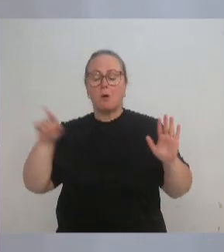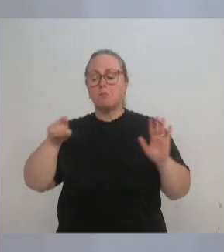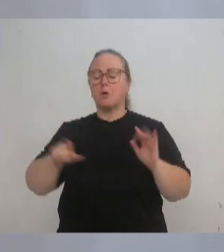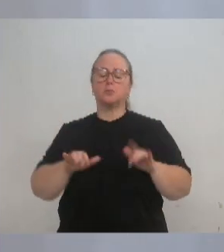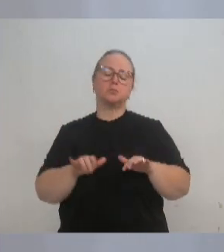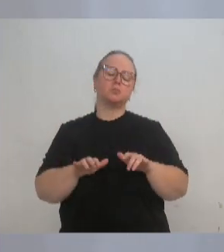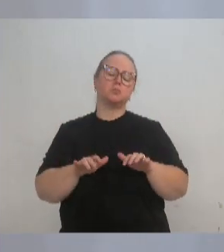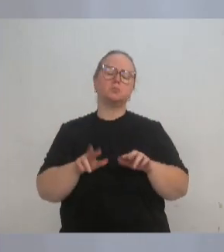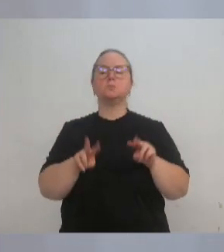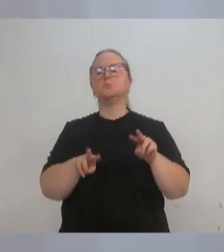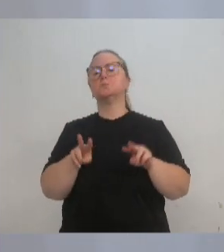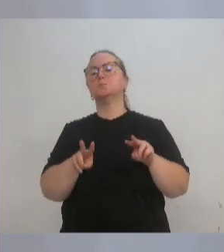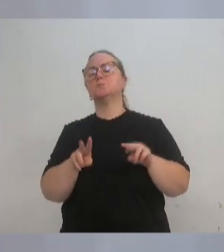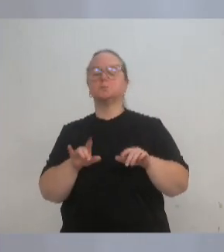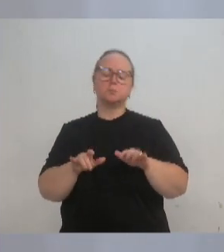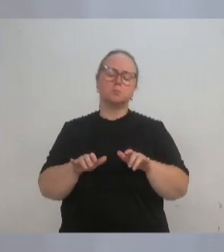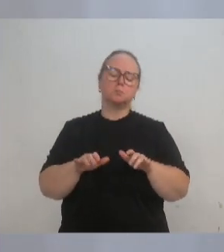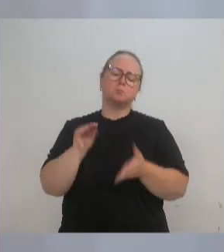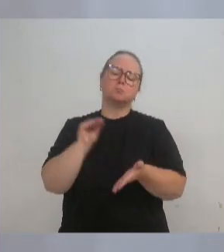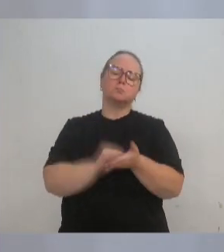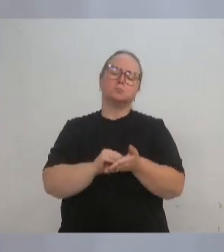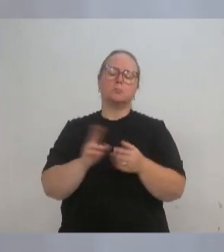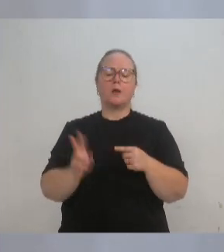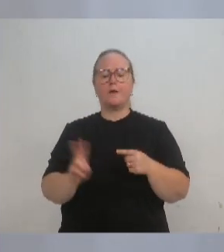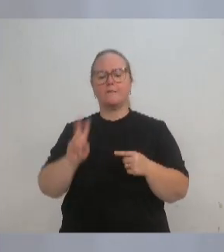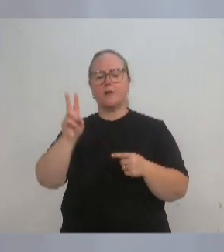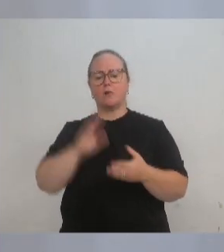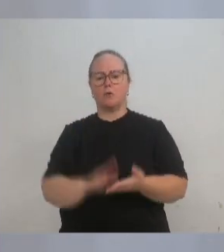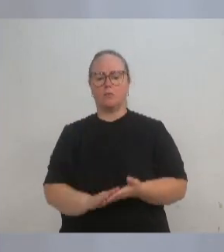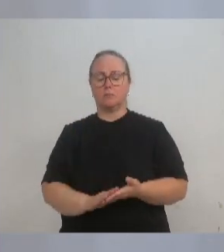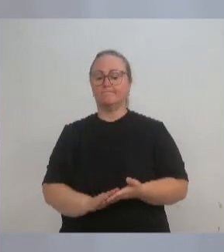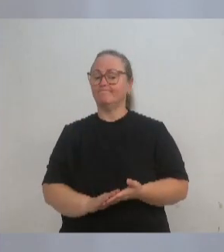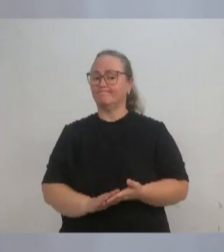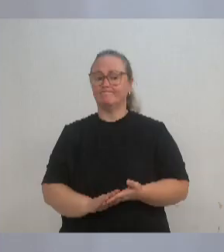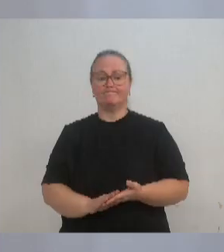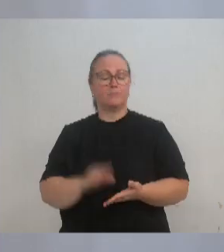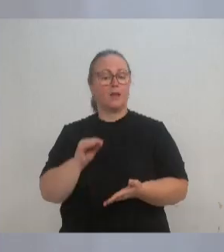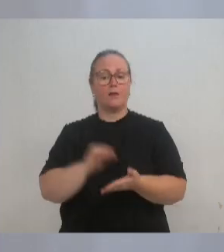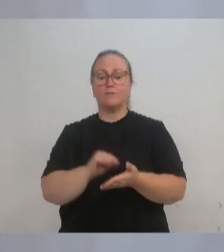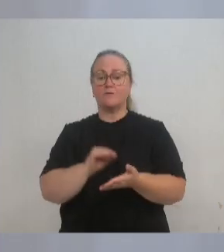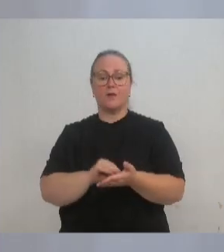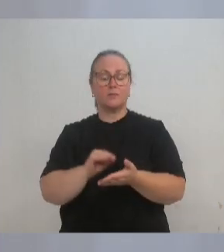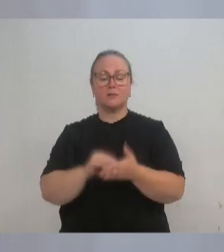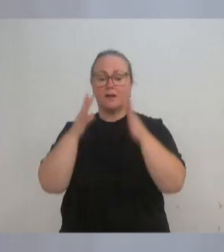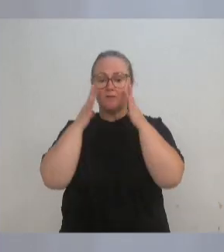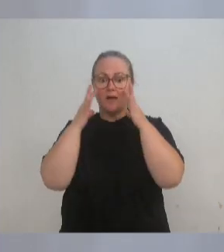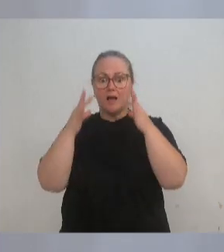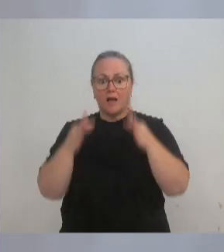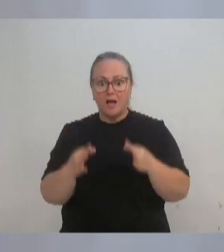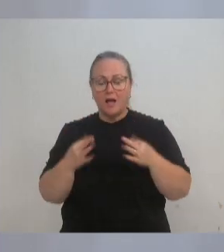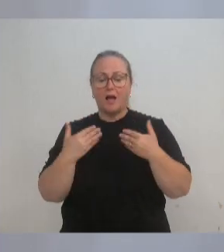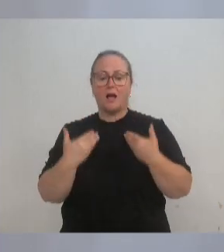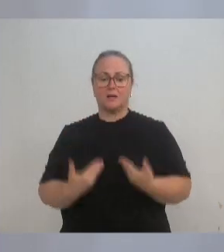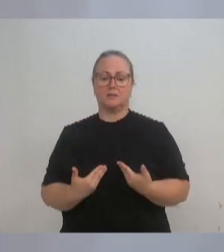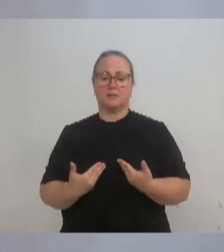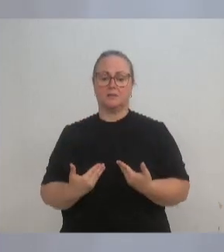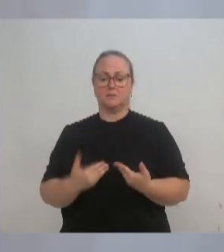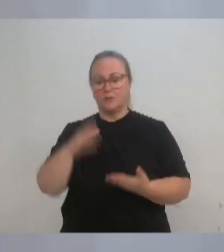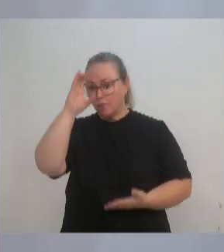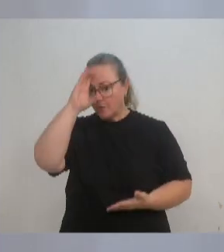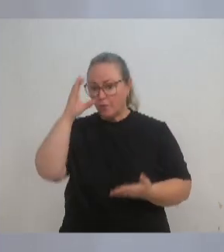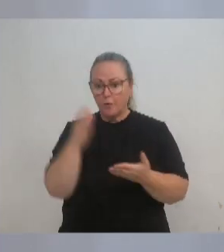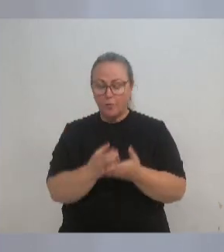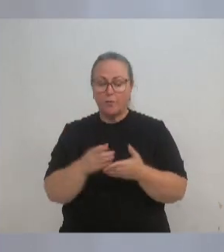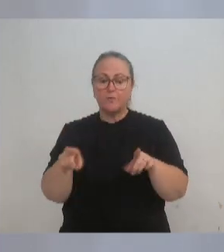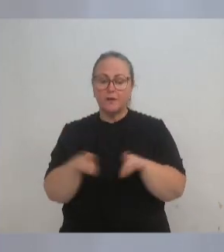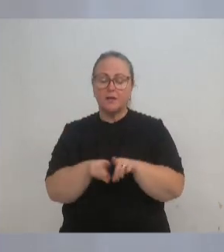fazia uma análise e colocava o valor, não dando credibilidade e não dando aí a condição